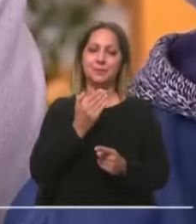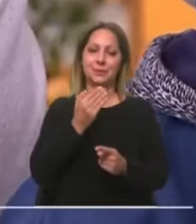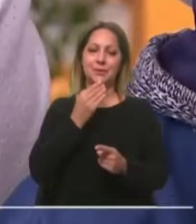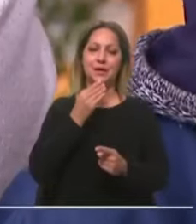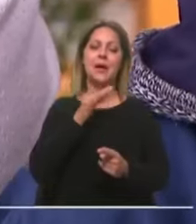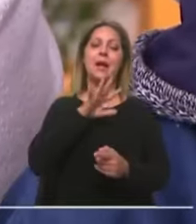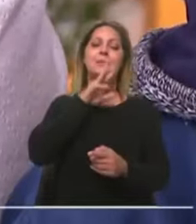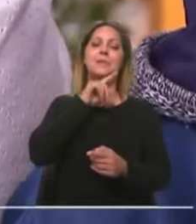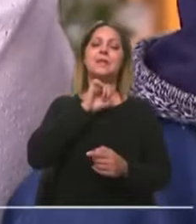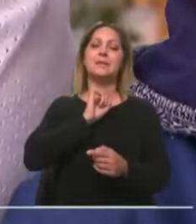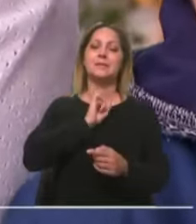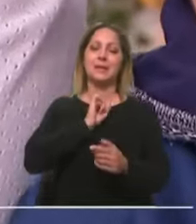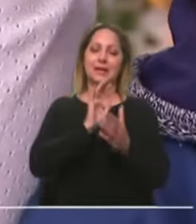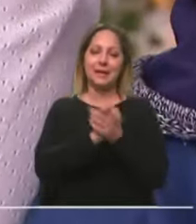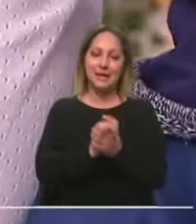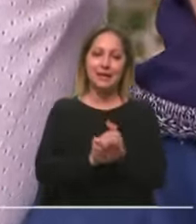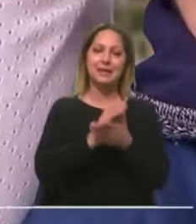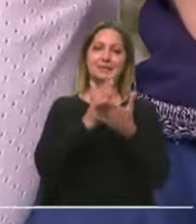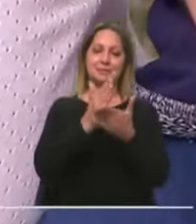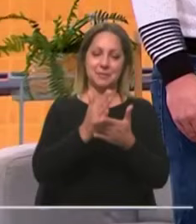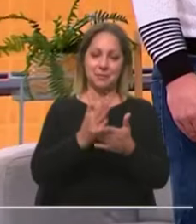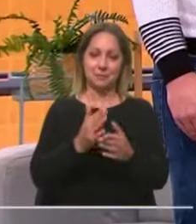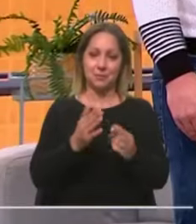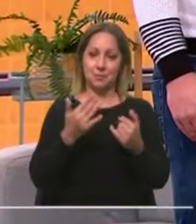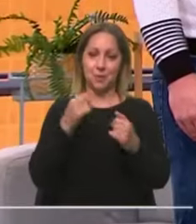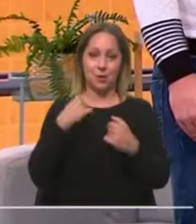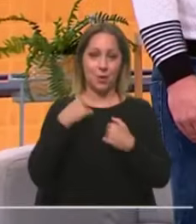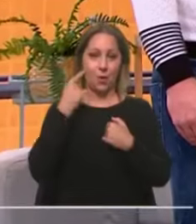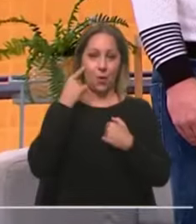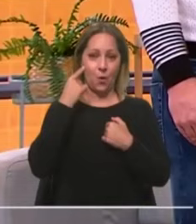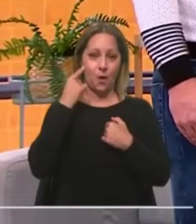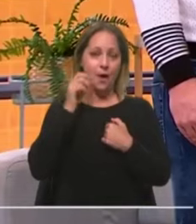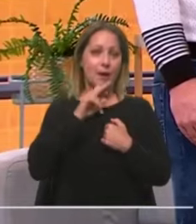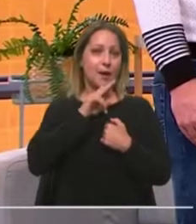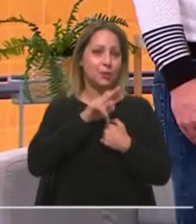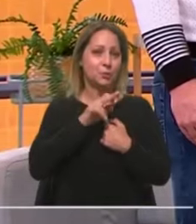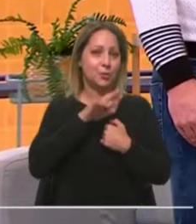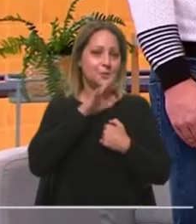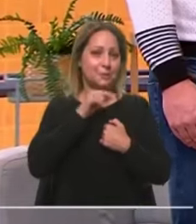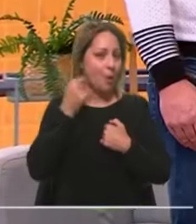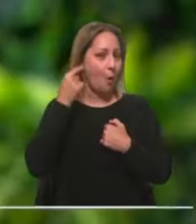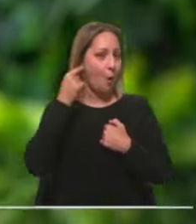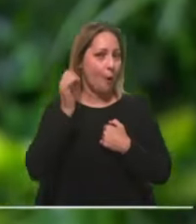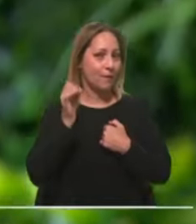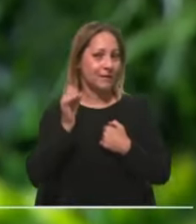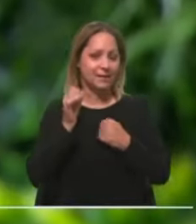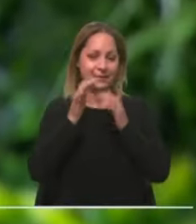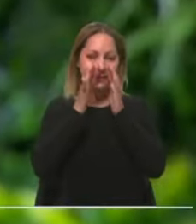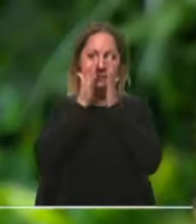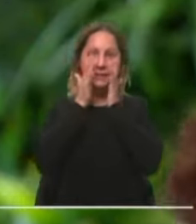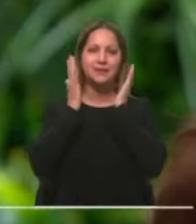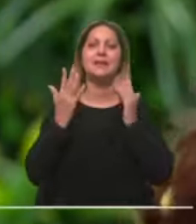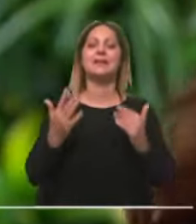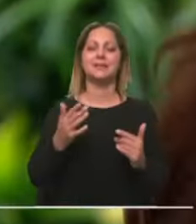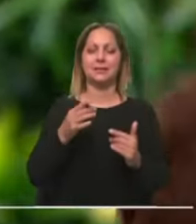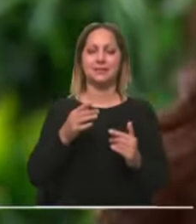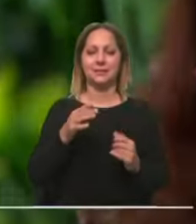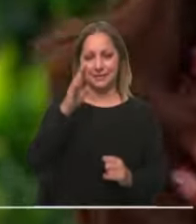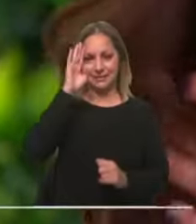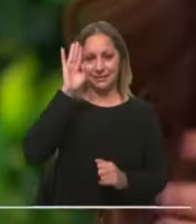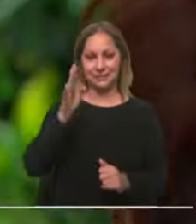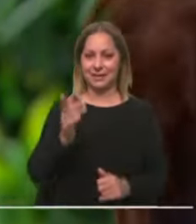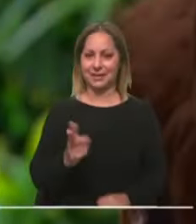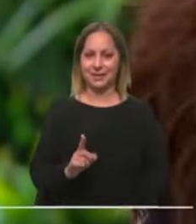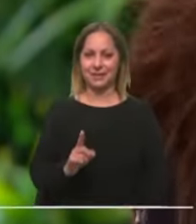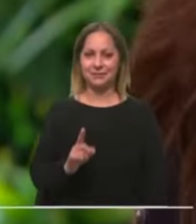em casamento à minha mãe. Pediu outra vez, mas nós ainda não ouvimos a resposta da tua mãe. E então, Marisa, estava à espera? Não.